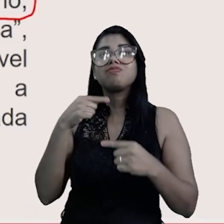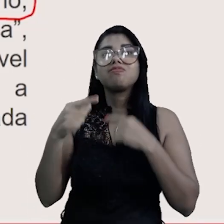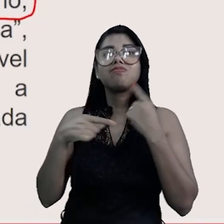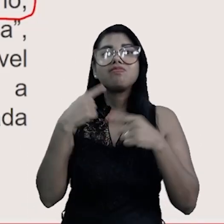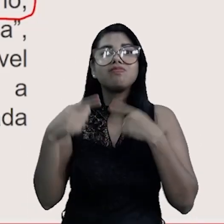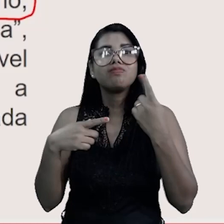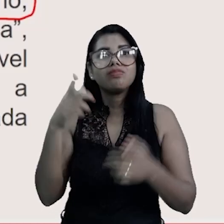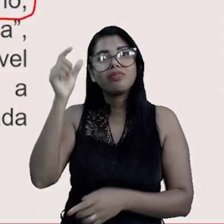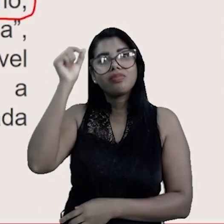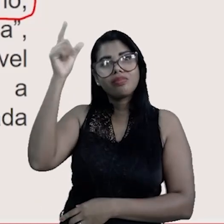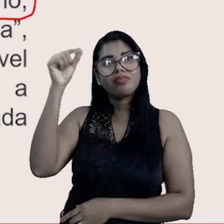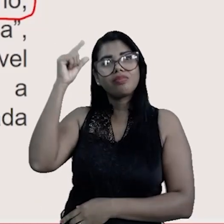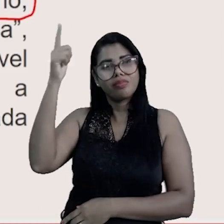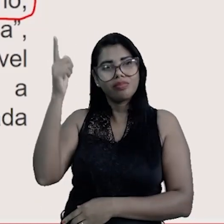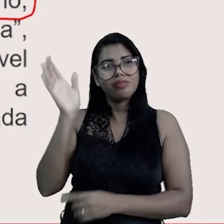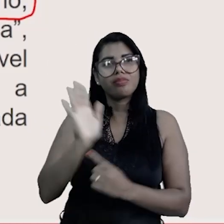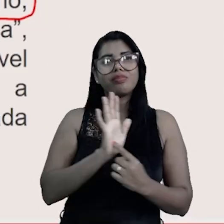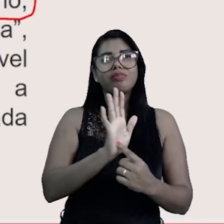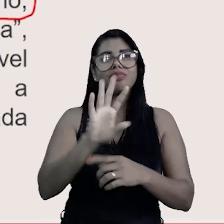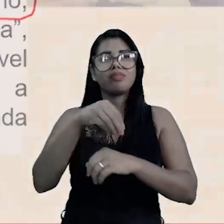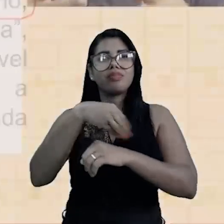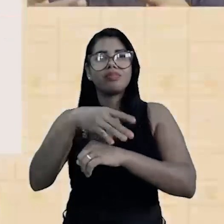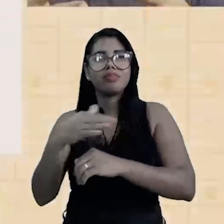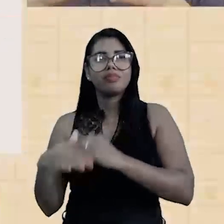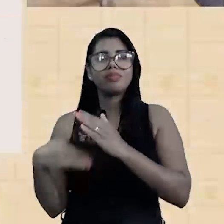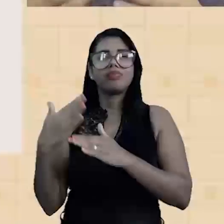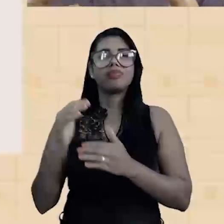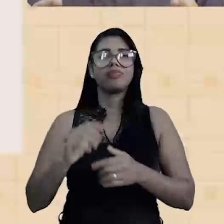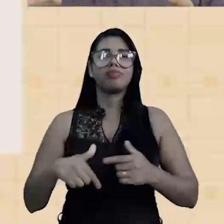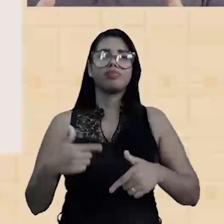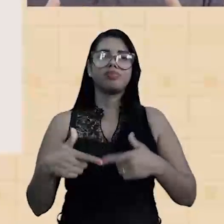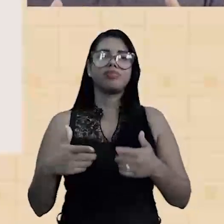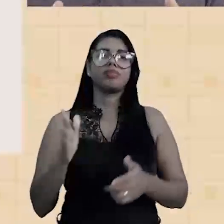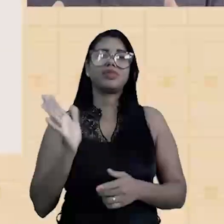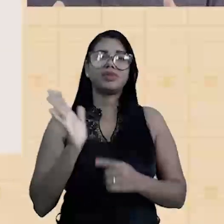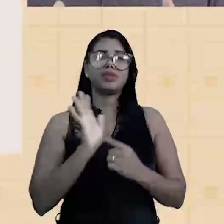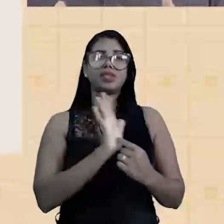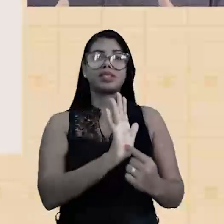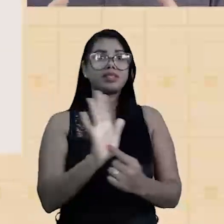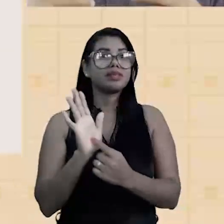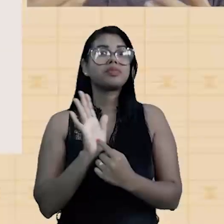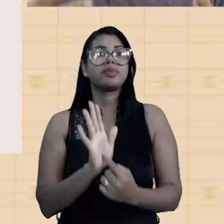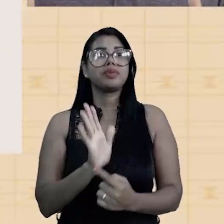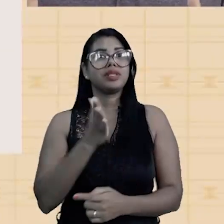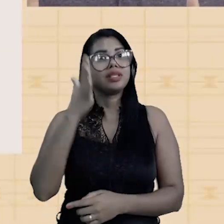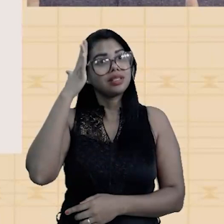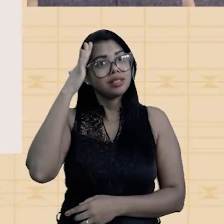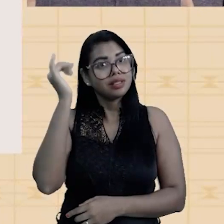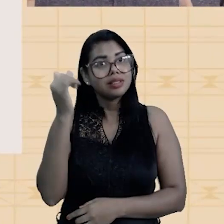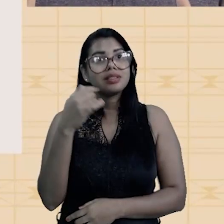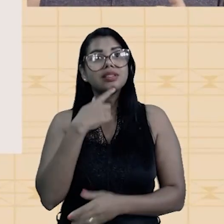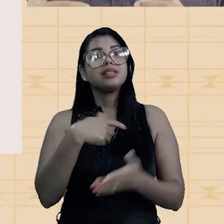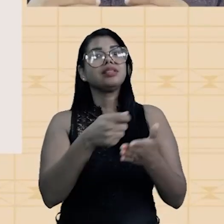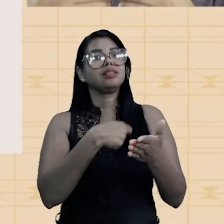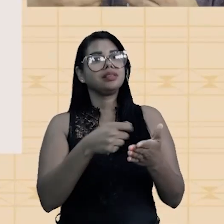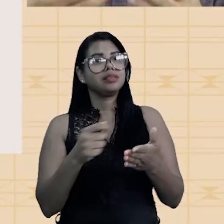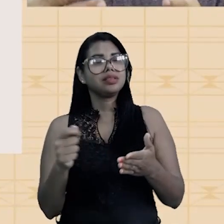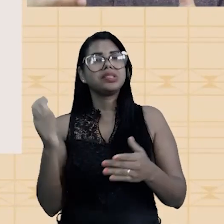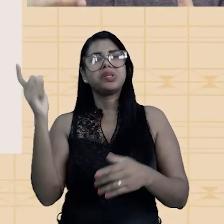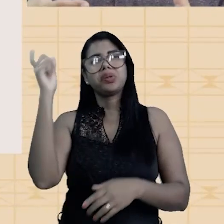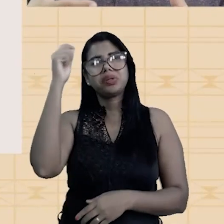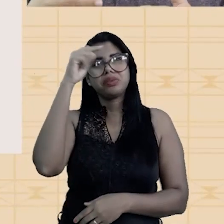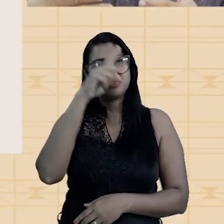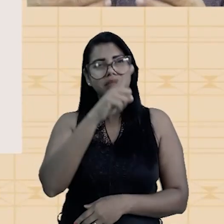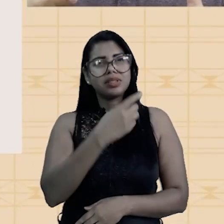para ser explorada. Então isso daí ela já mostra que é um entrave, que é um obstáculo, né? Então ela